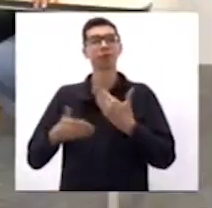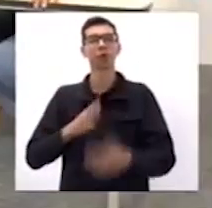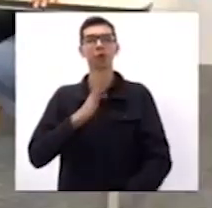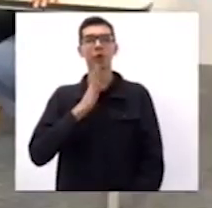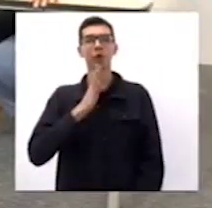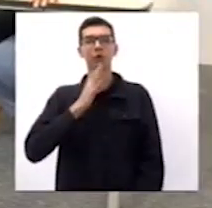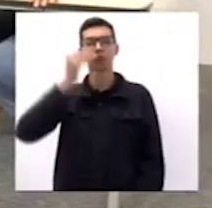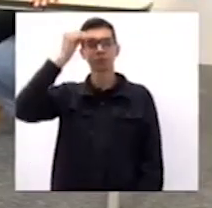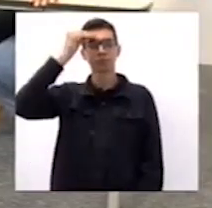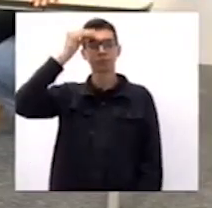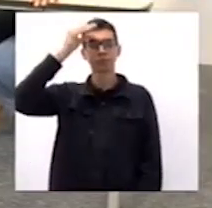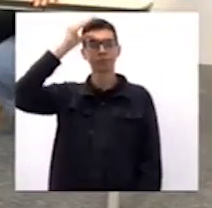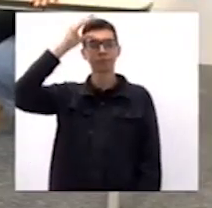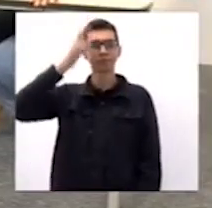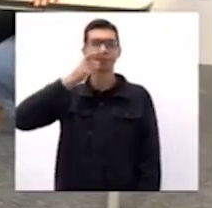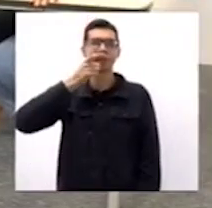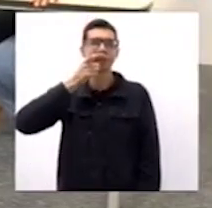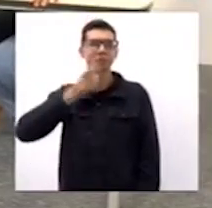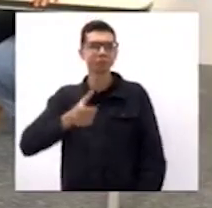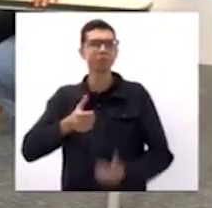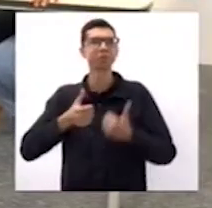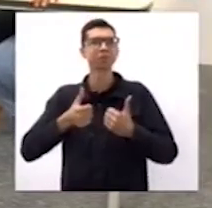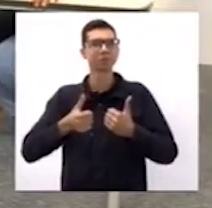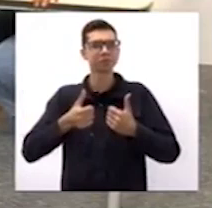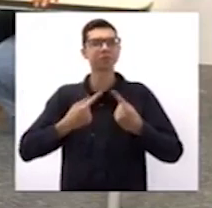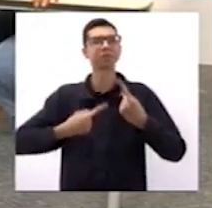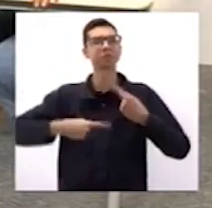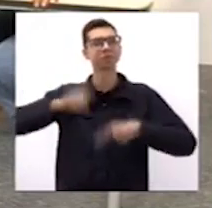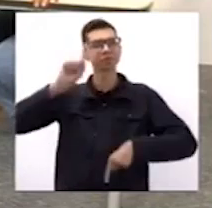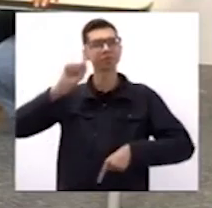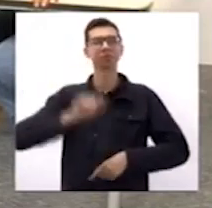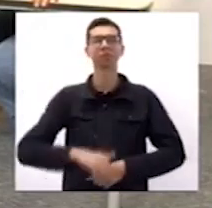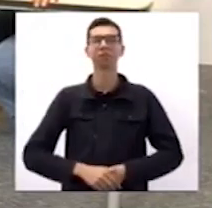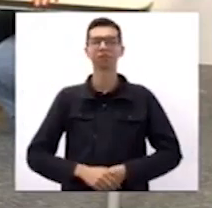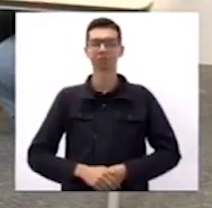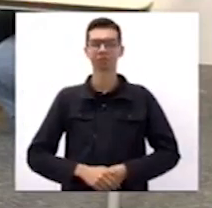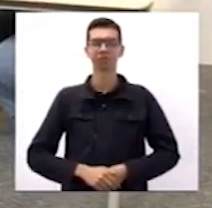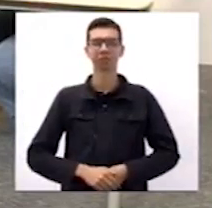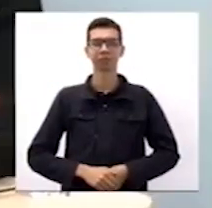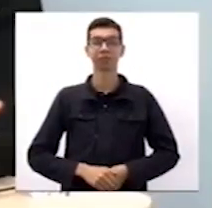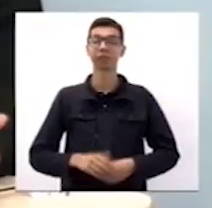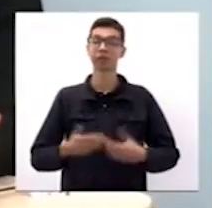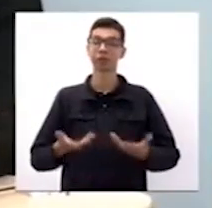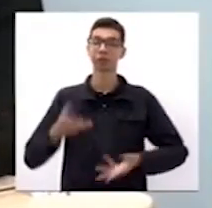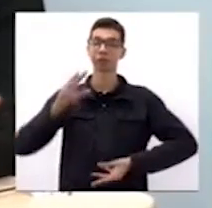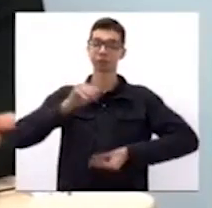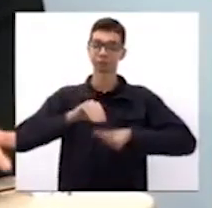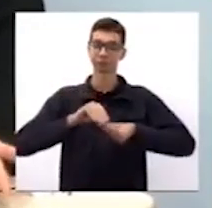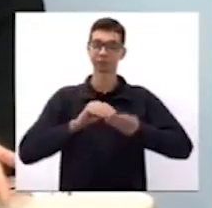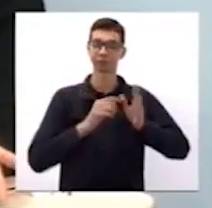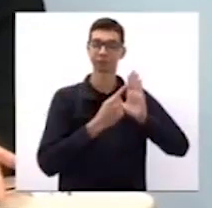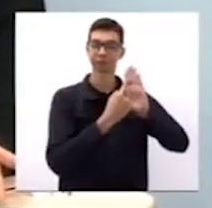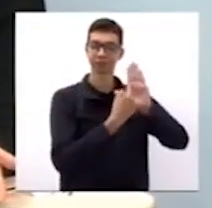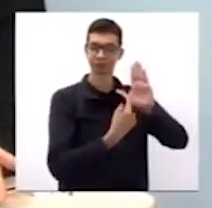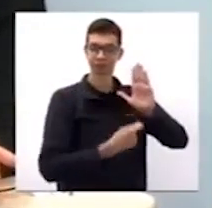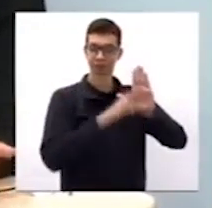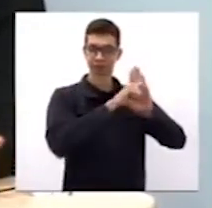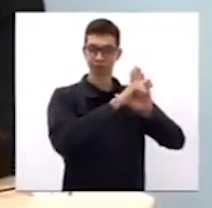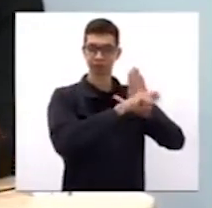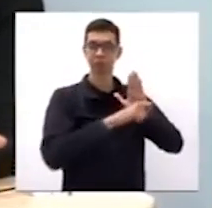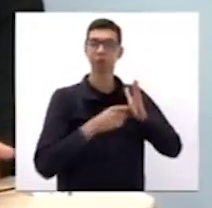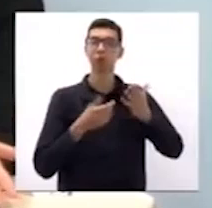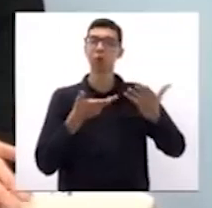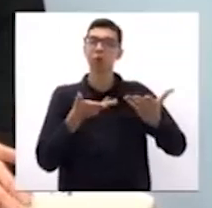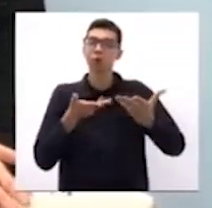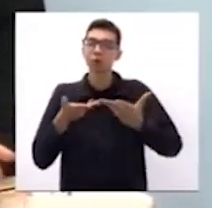construindo. Só para a gente fechar essa ideia do diário de bordo, nós vamos convidar vocês a utilizarem com os alunos, né?